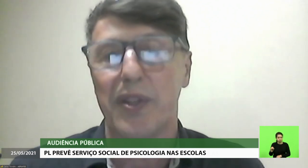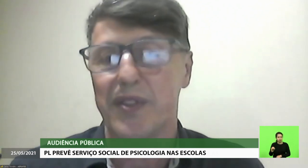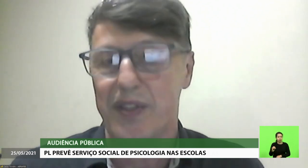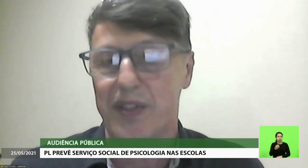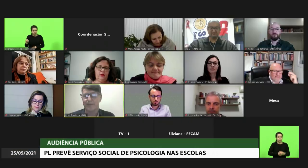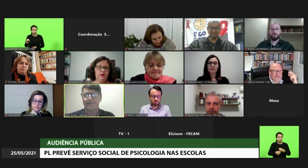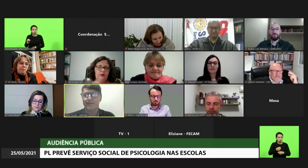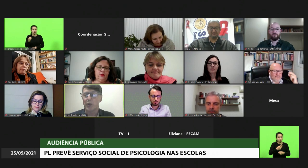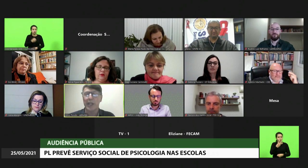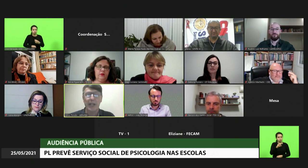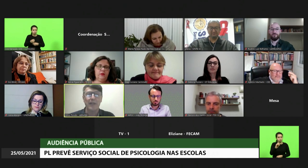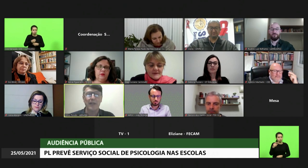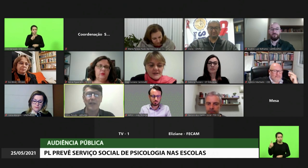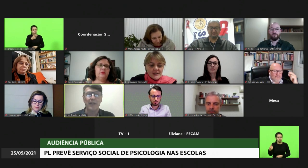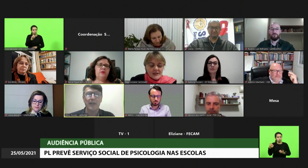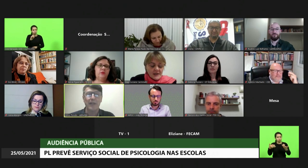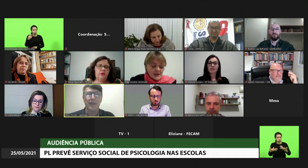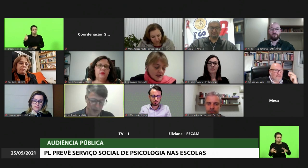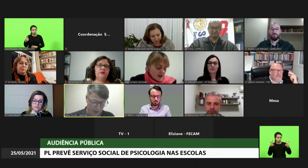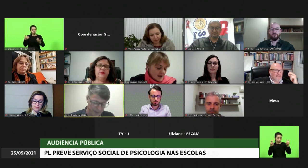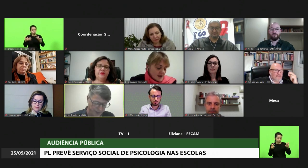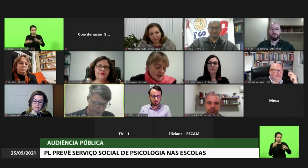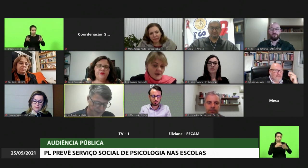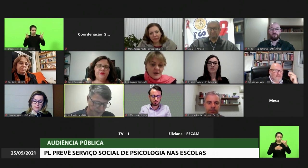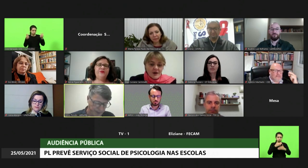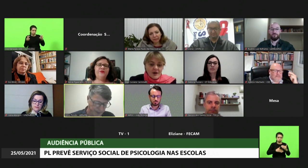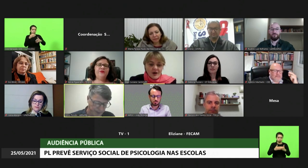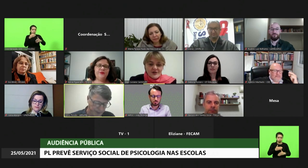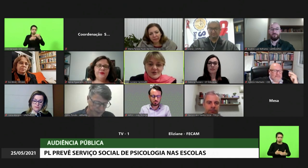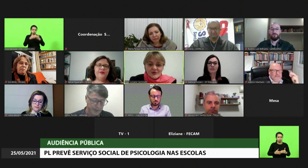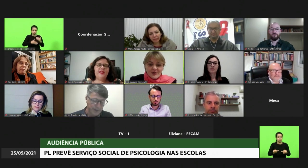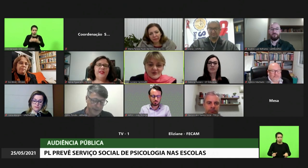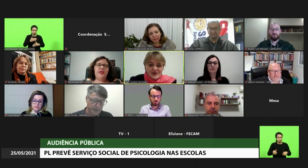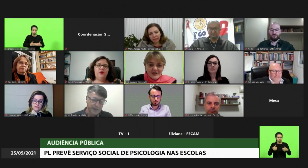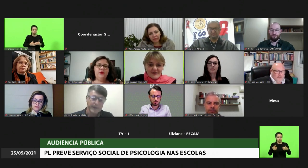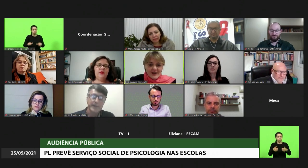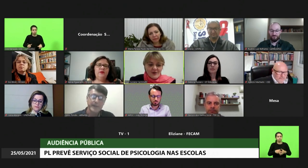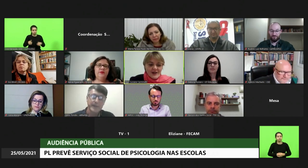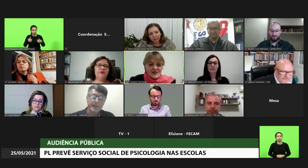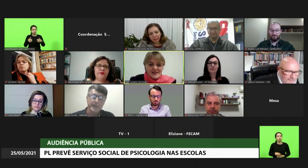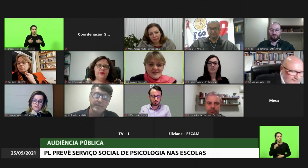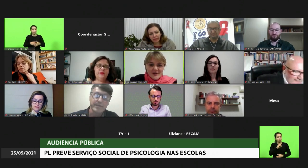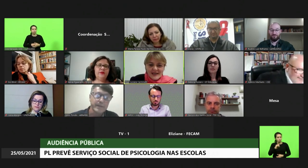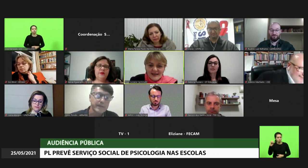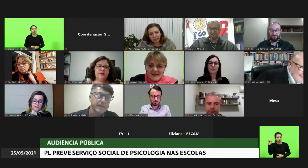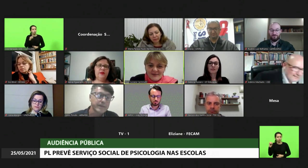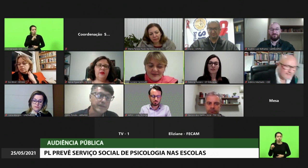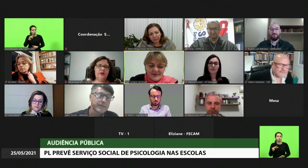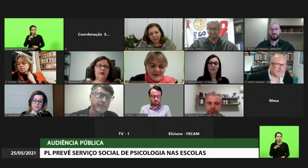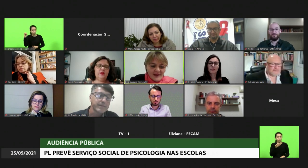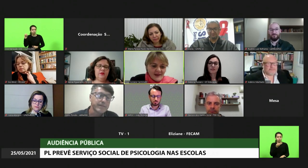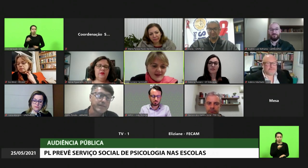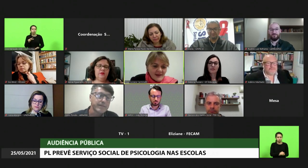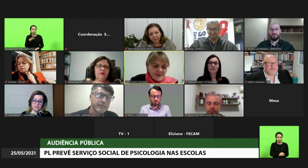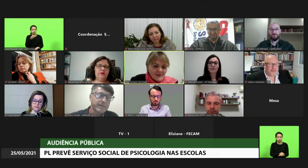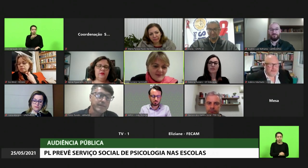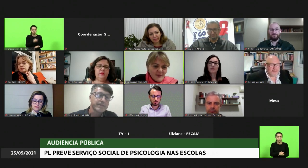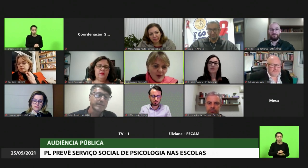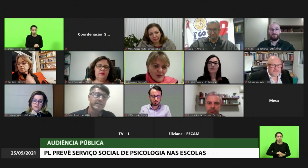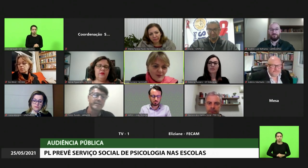disso é muito retrocesso. Então, eu queria reforçar esse registro. Ótimo, Tondim. Fica o registro aqui.